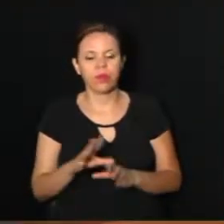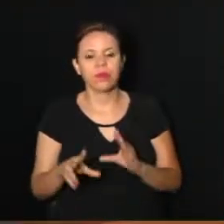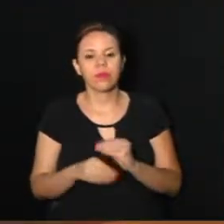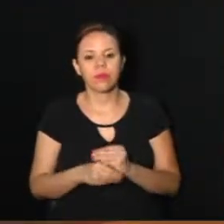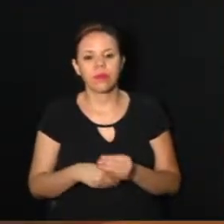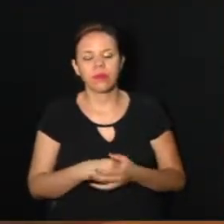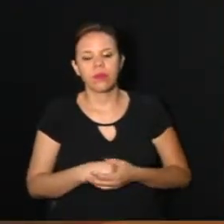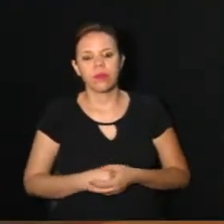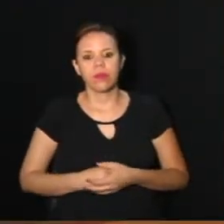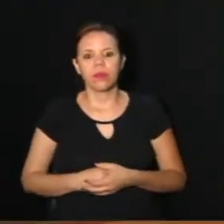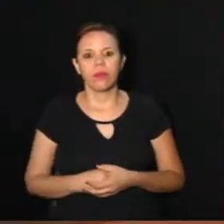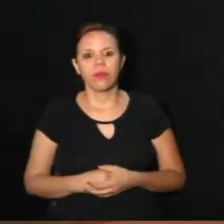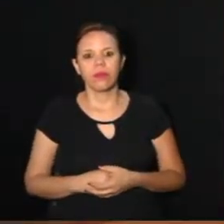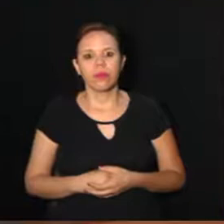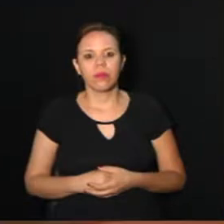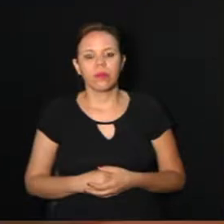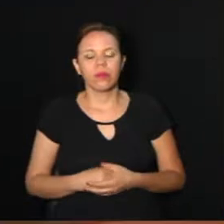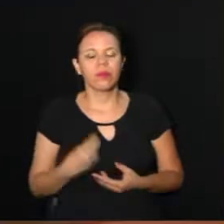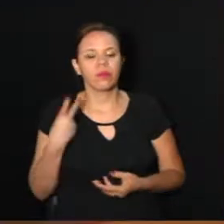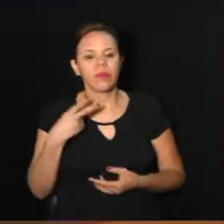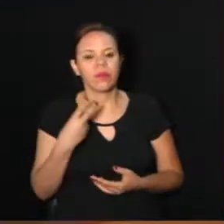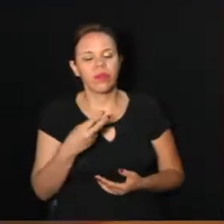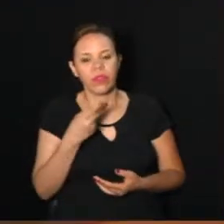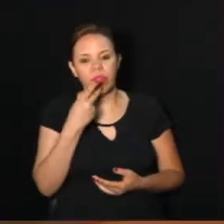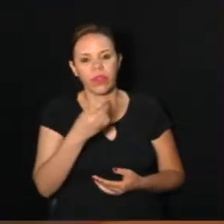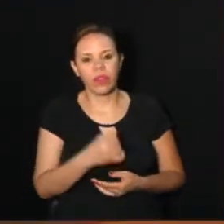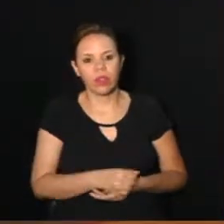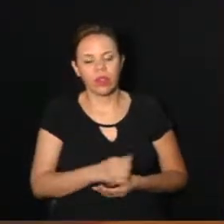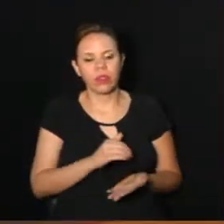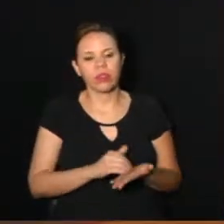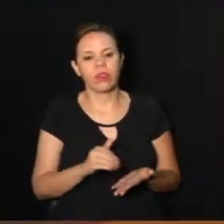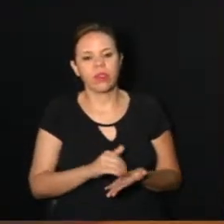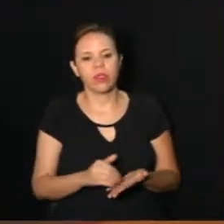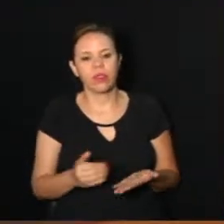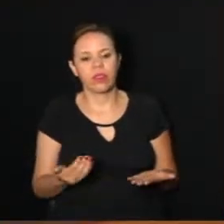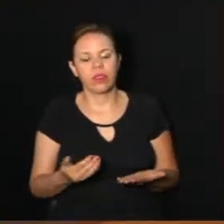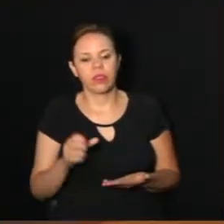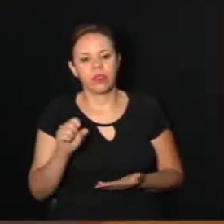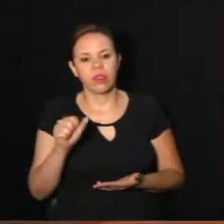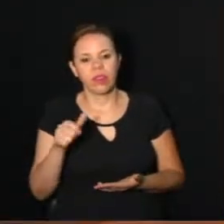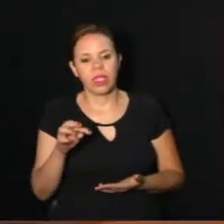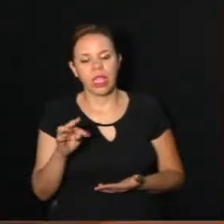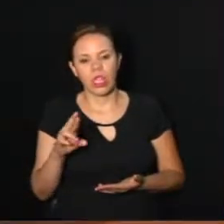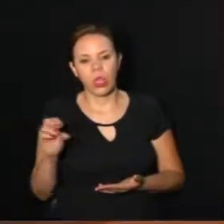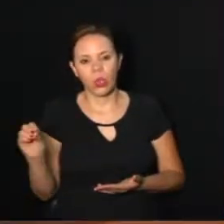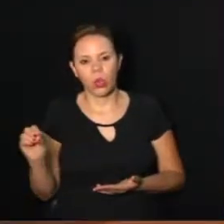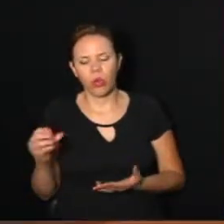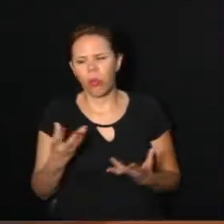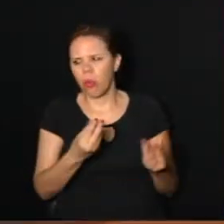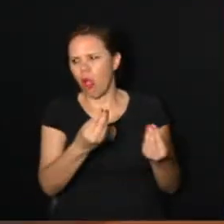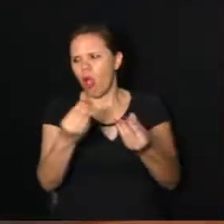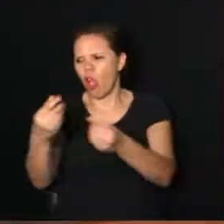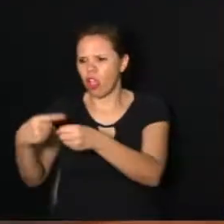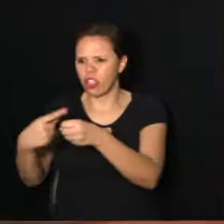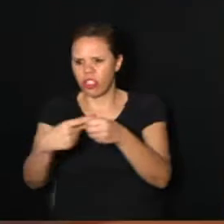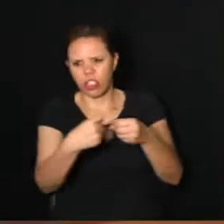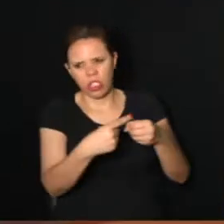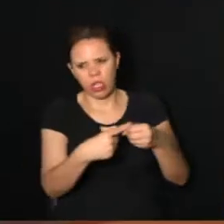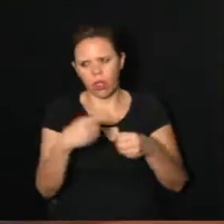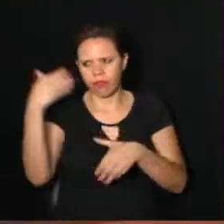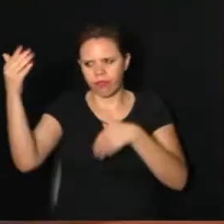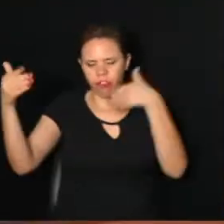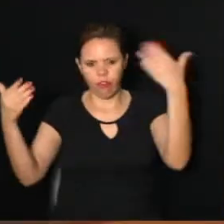complementar com o vereador, com o secretário Santoro, que muitos municípios